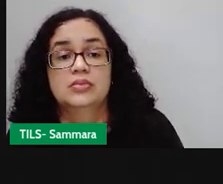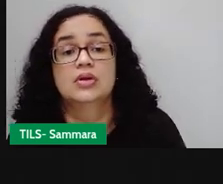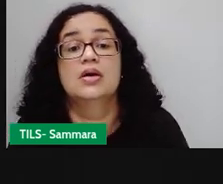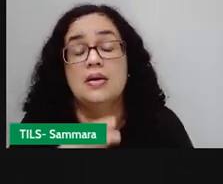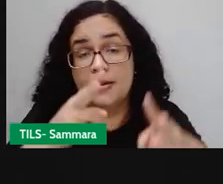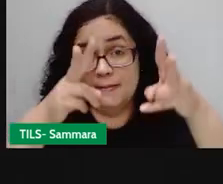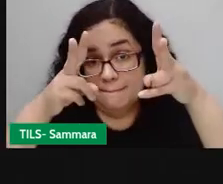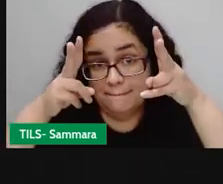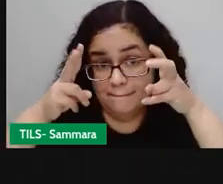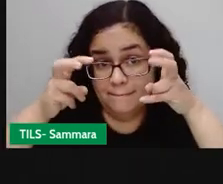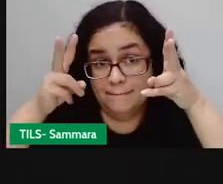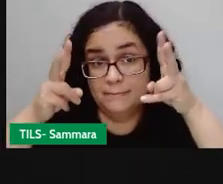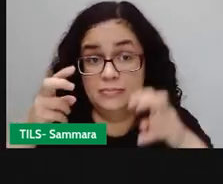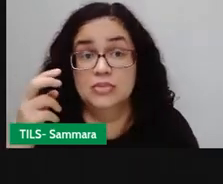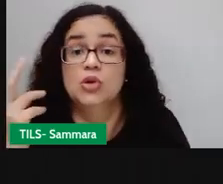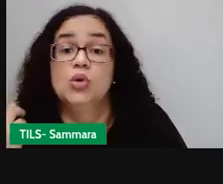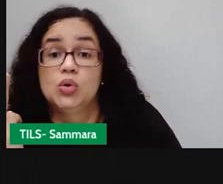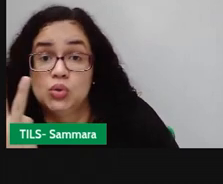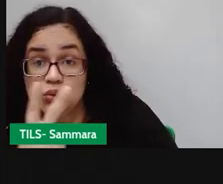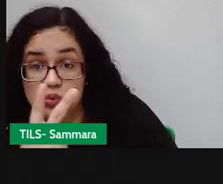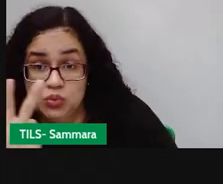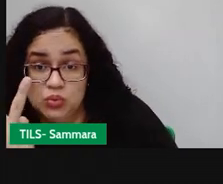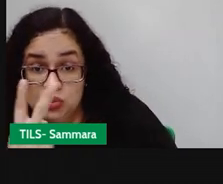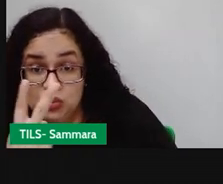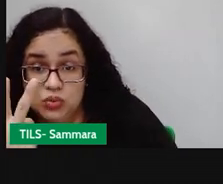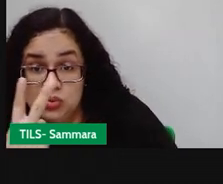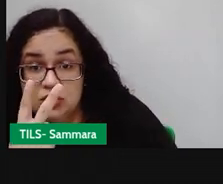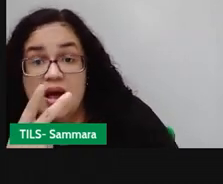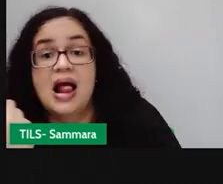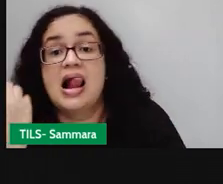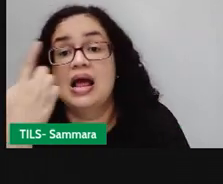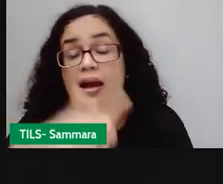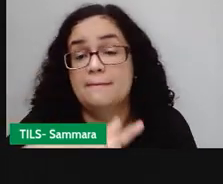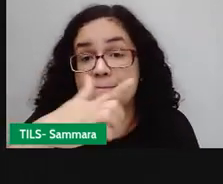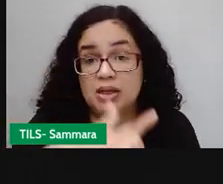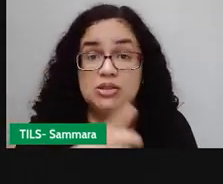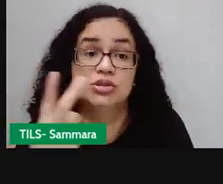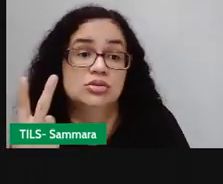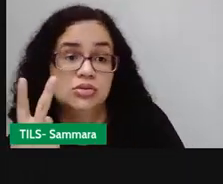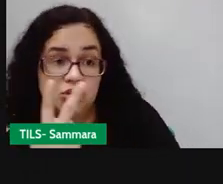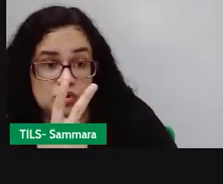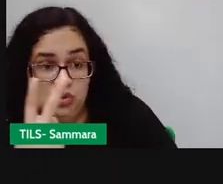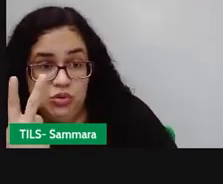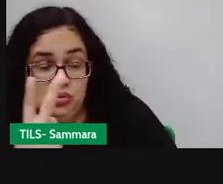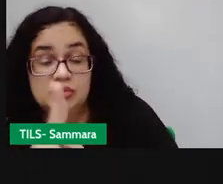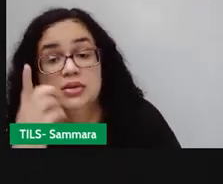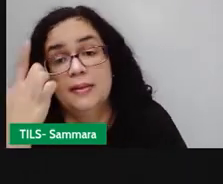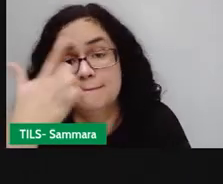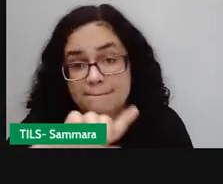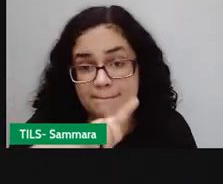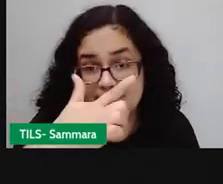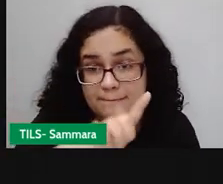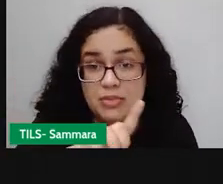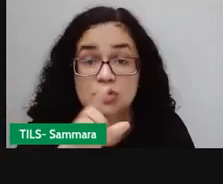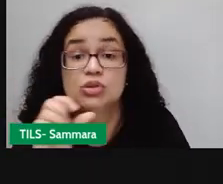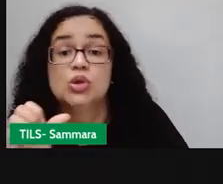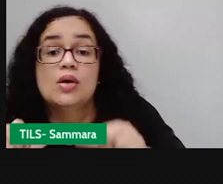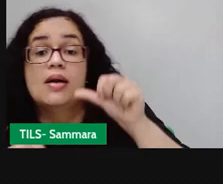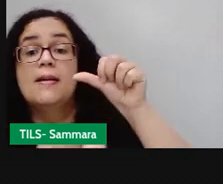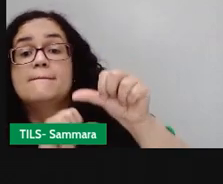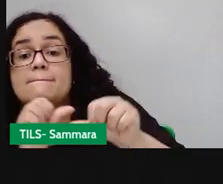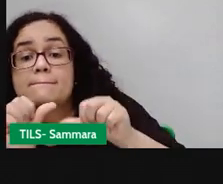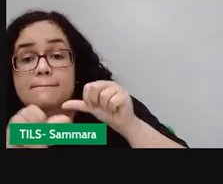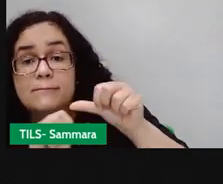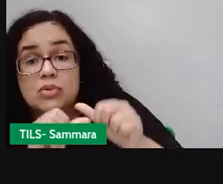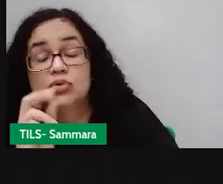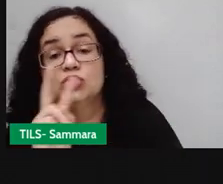A gente pode perceber que o número 2 aparece em todas as peças de dominó, alternando-se apenas